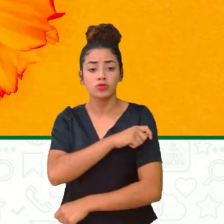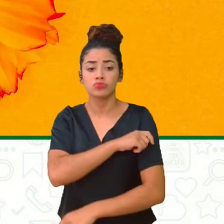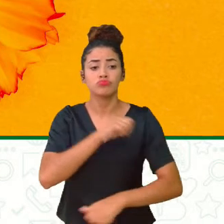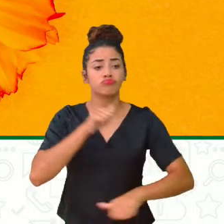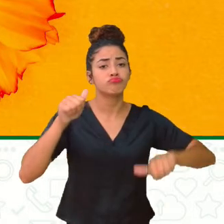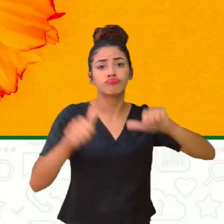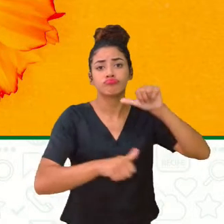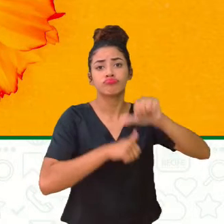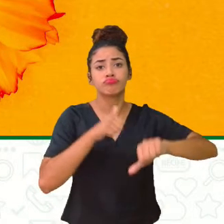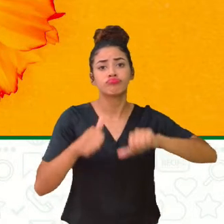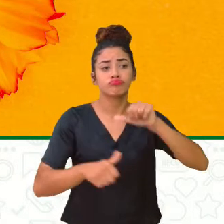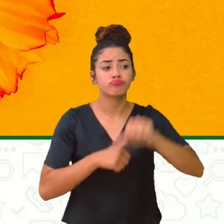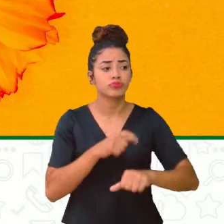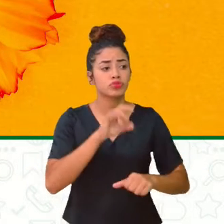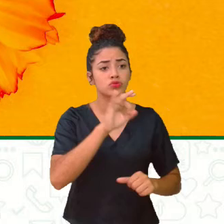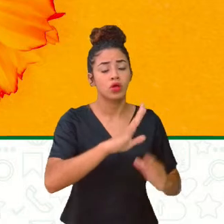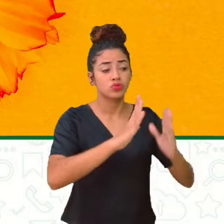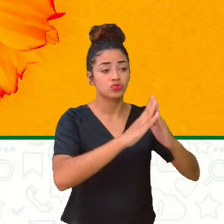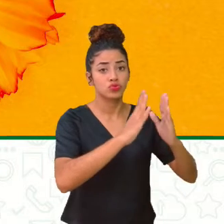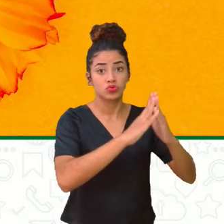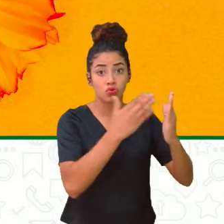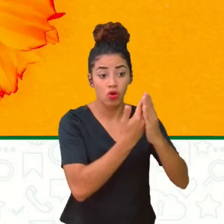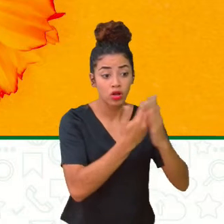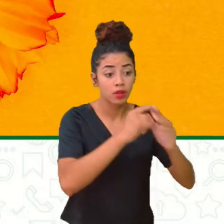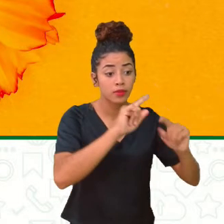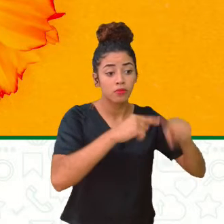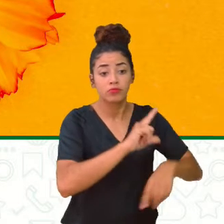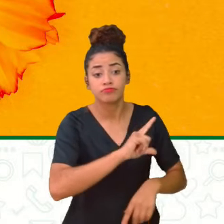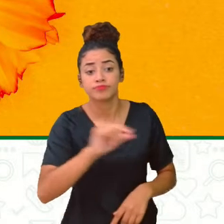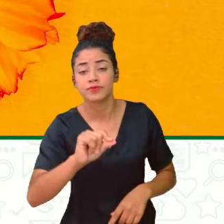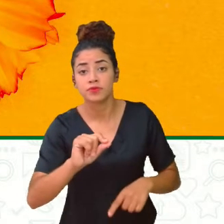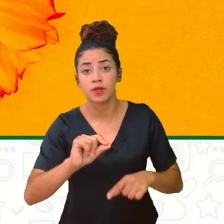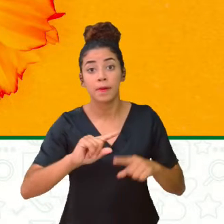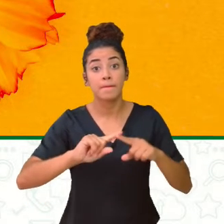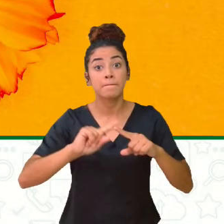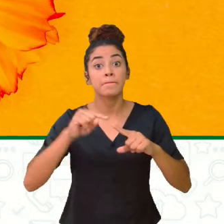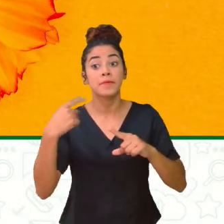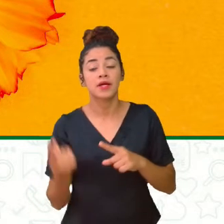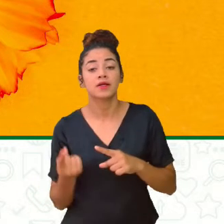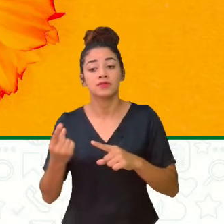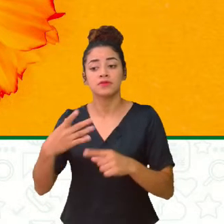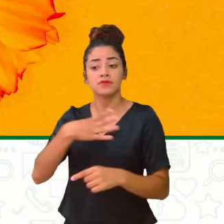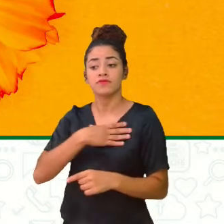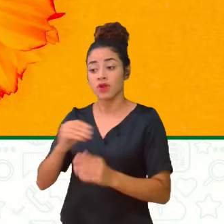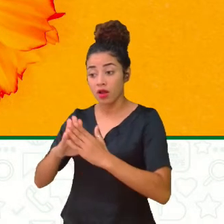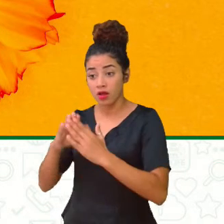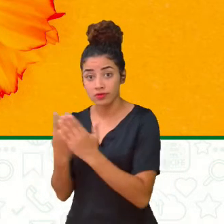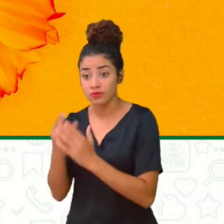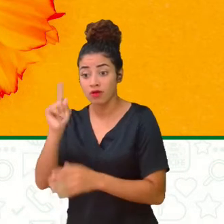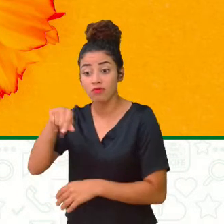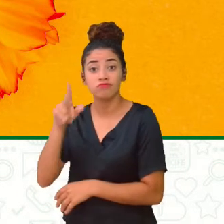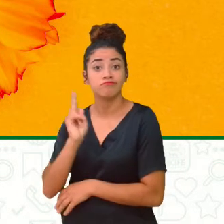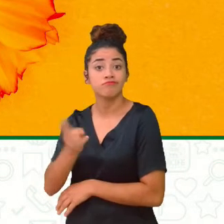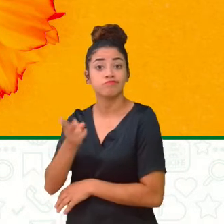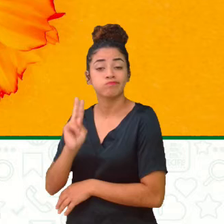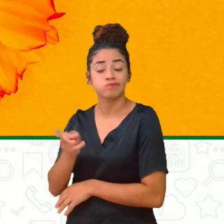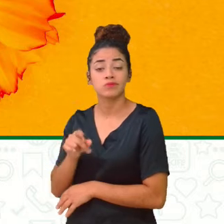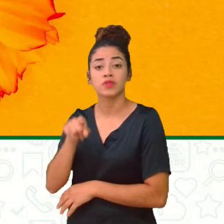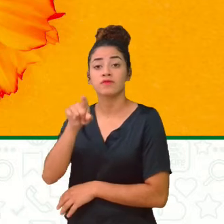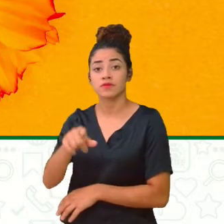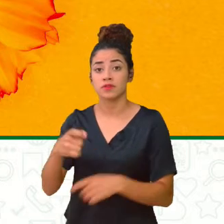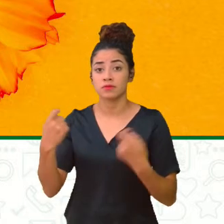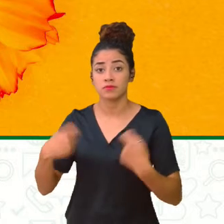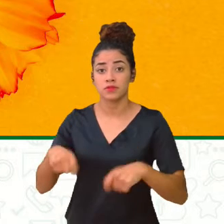transitório porque ele passa pela escola. Mas o filho aí na sua casa, ele é para sempre. E você